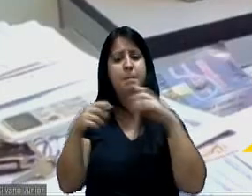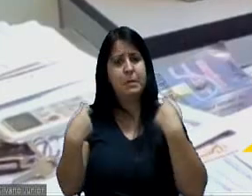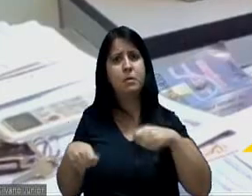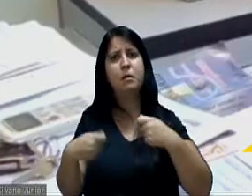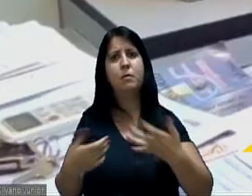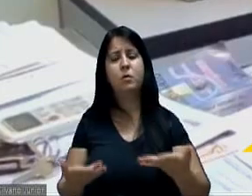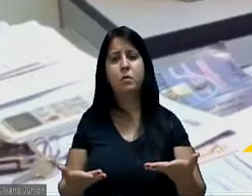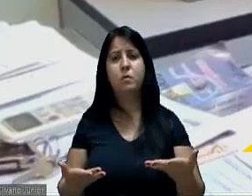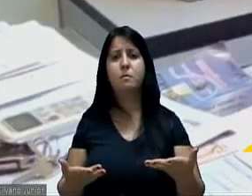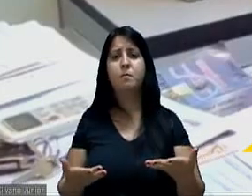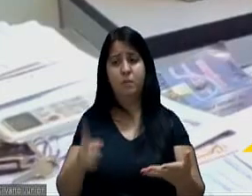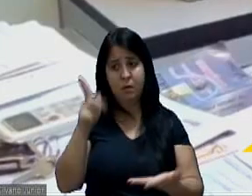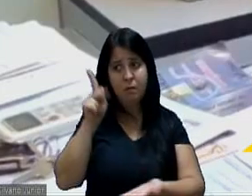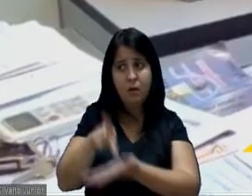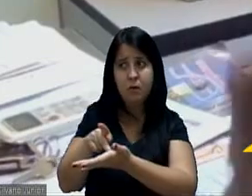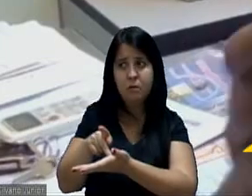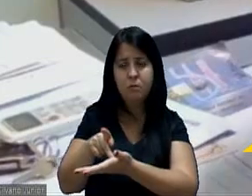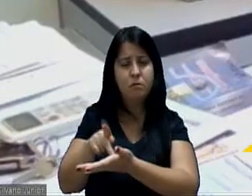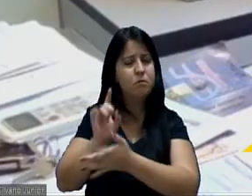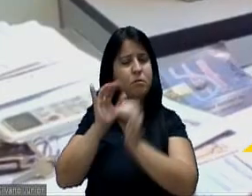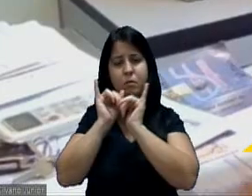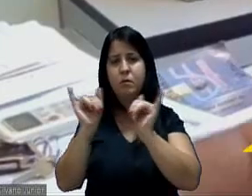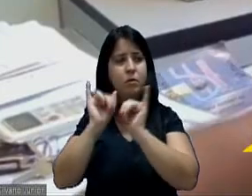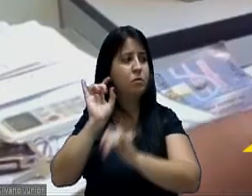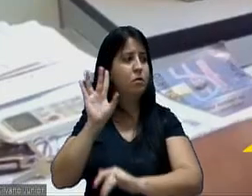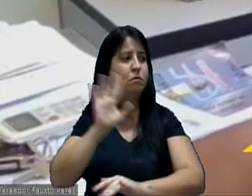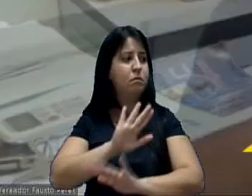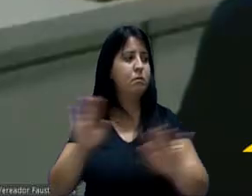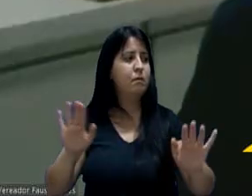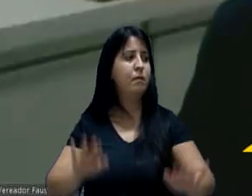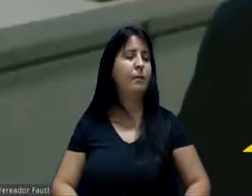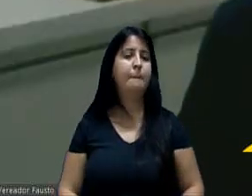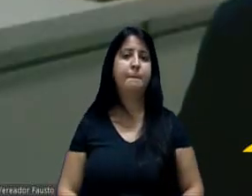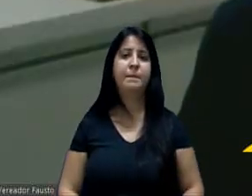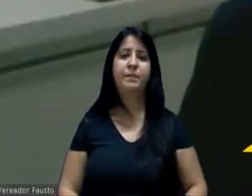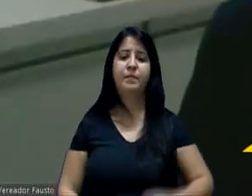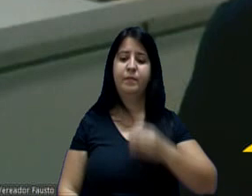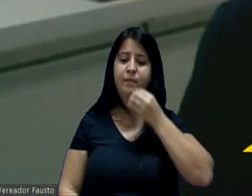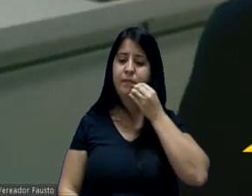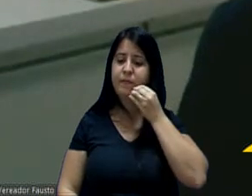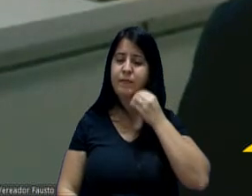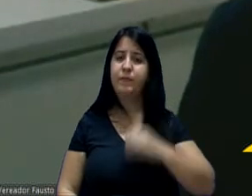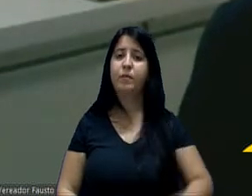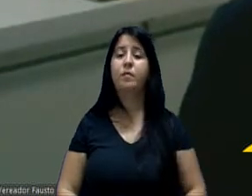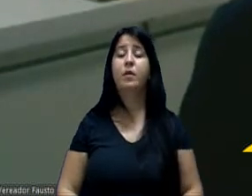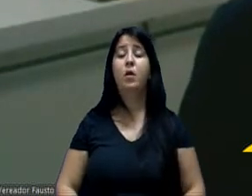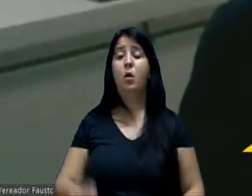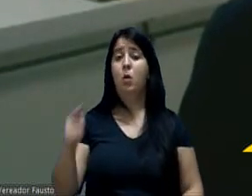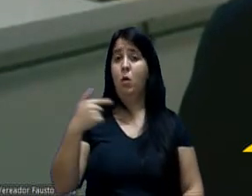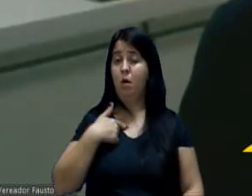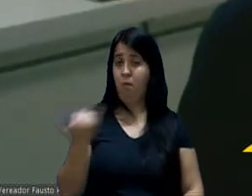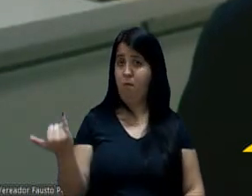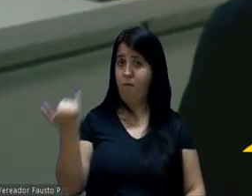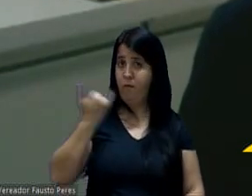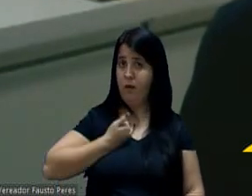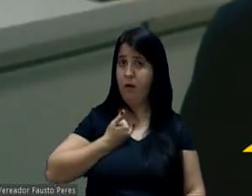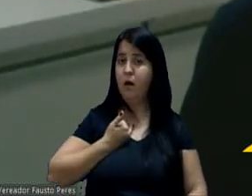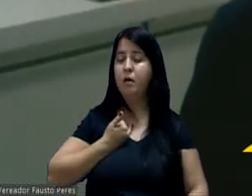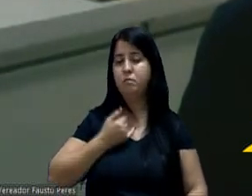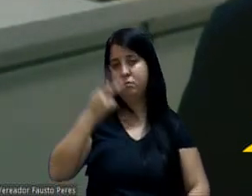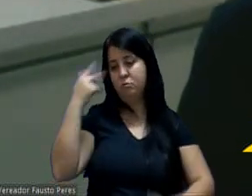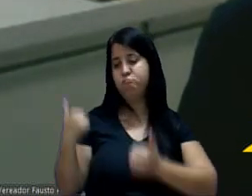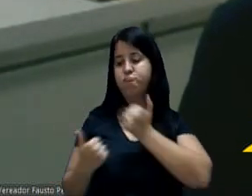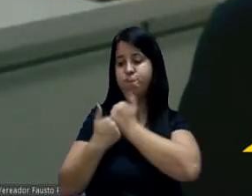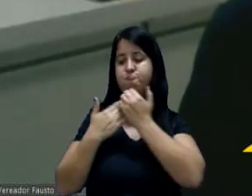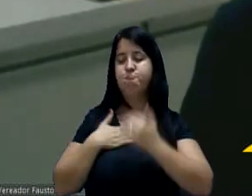Fausto. Eu tenho dito, meu amigo, tenho dito, vereador. Tá. Vereador Silvano, a informação que eu recebi agora da minha assessoria aqui